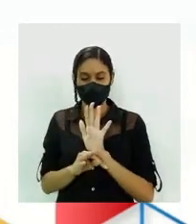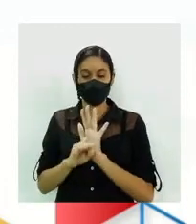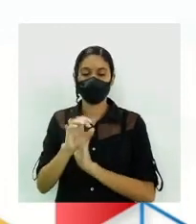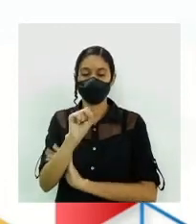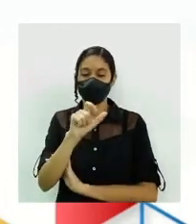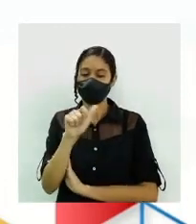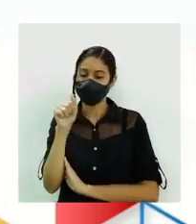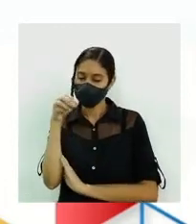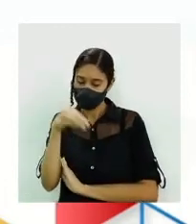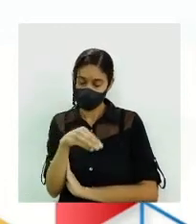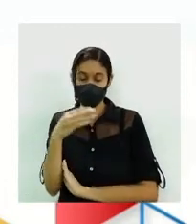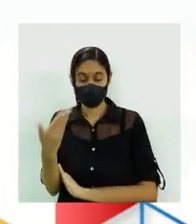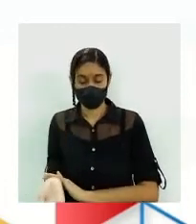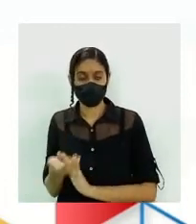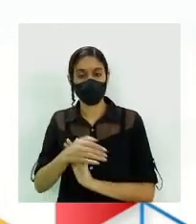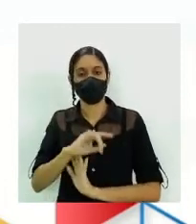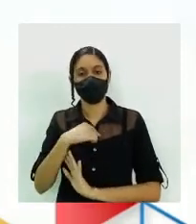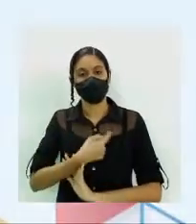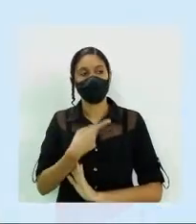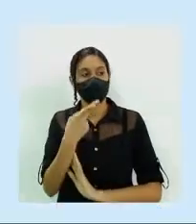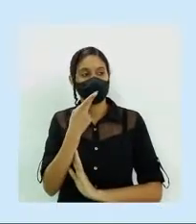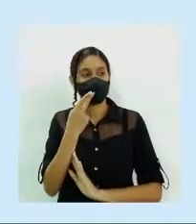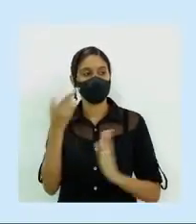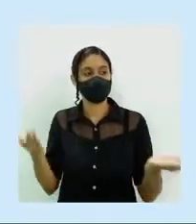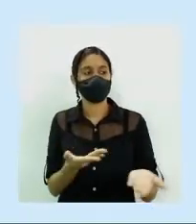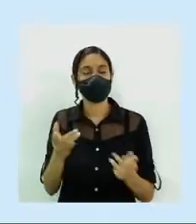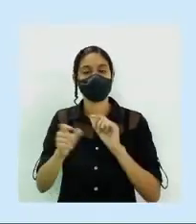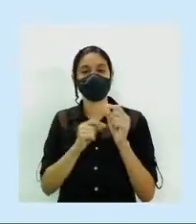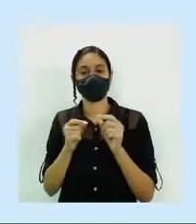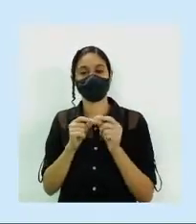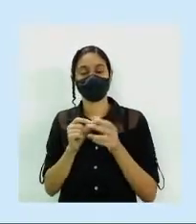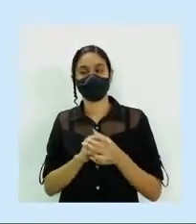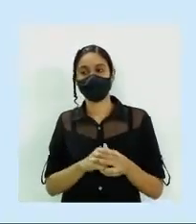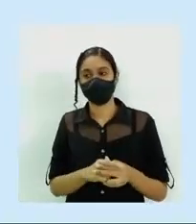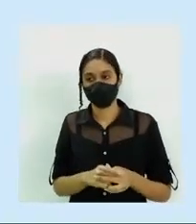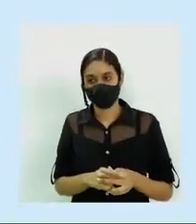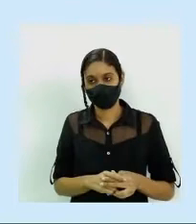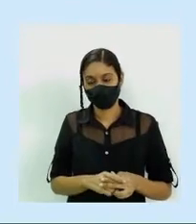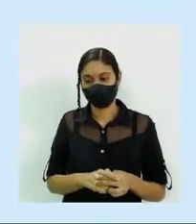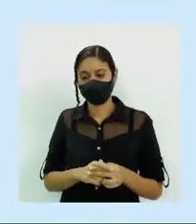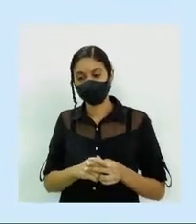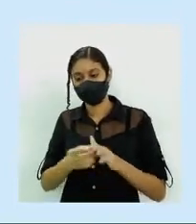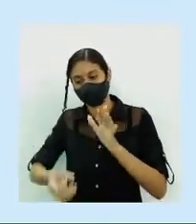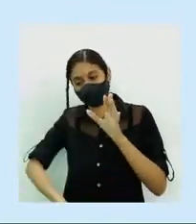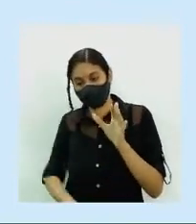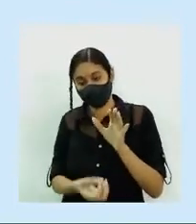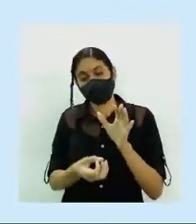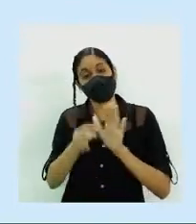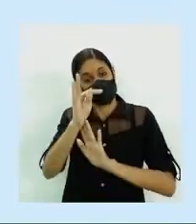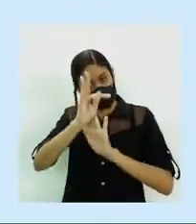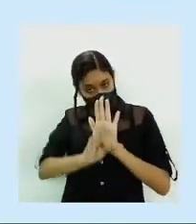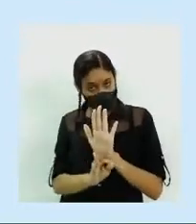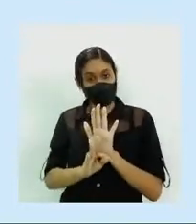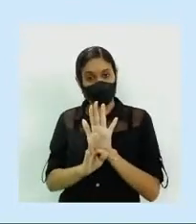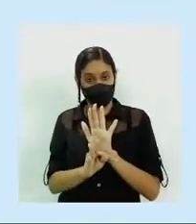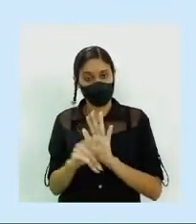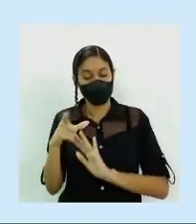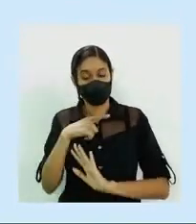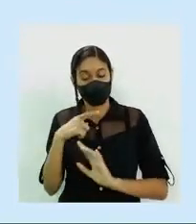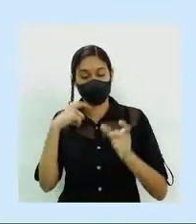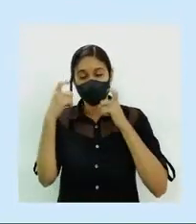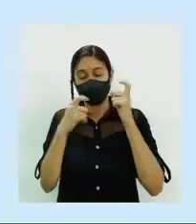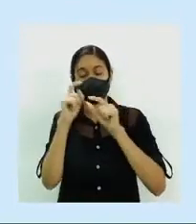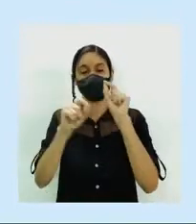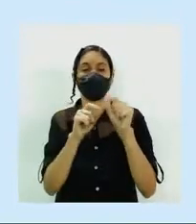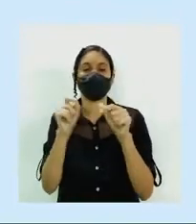slam. Então vamos lá, a gente vai fazer a produção de um gênero textual ou de textos que tem a